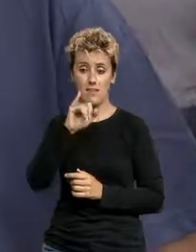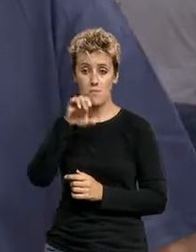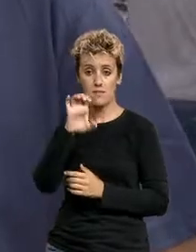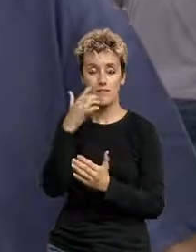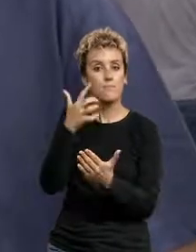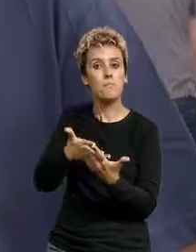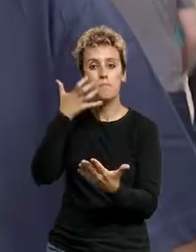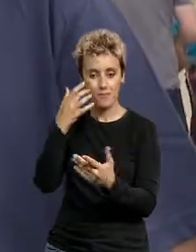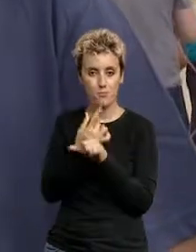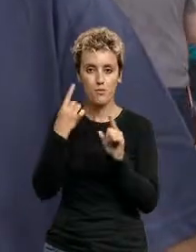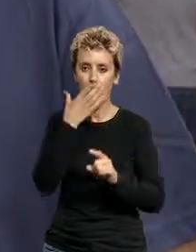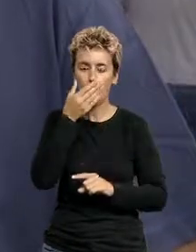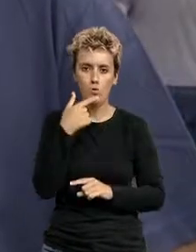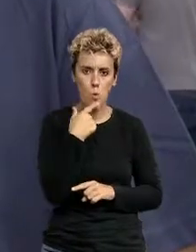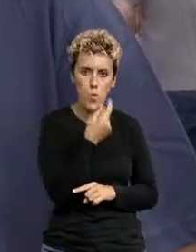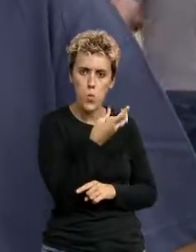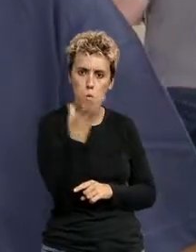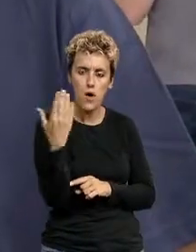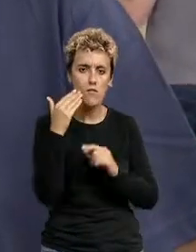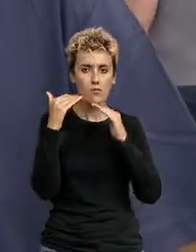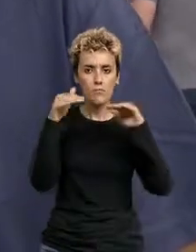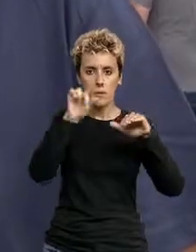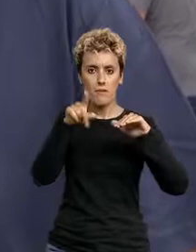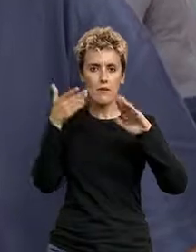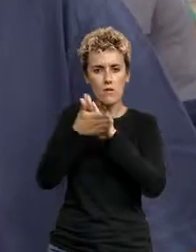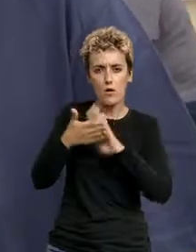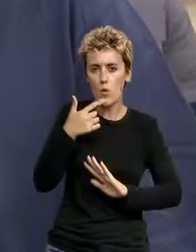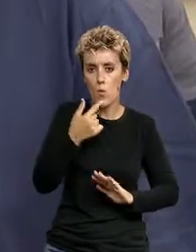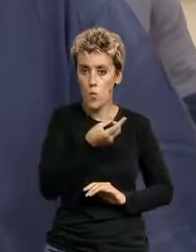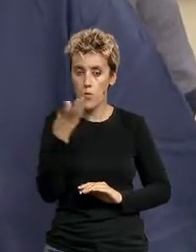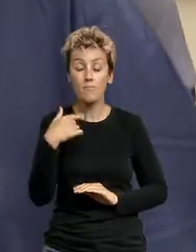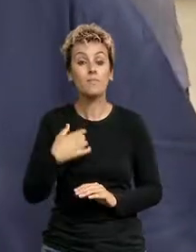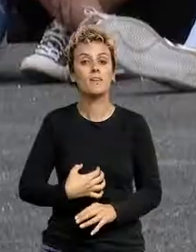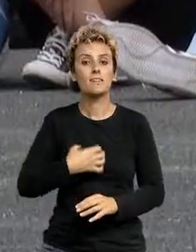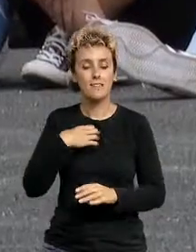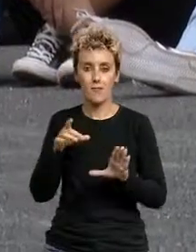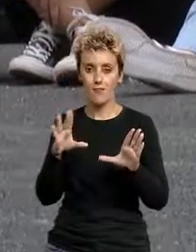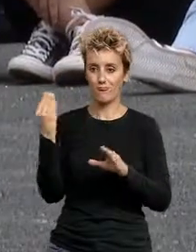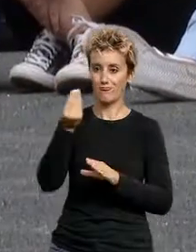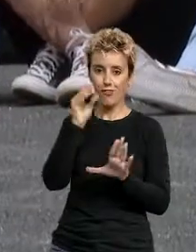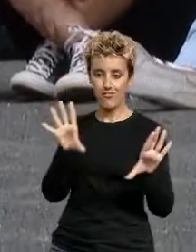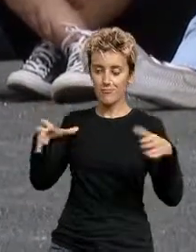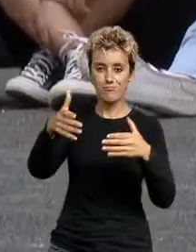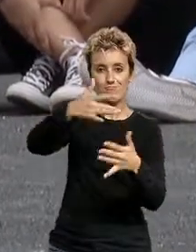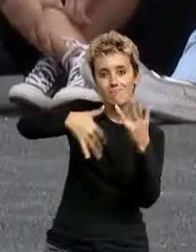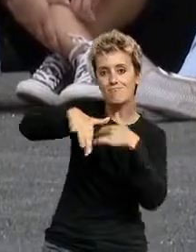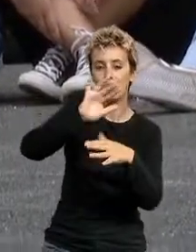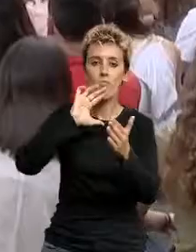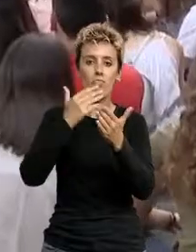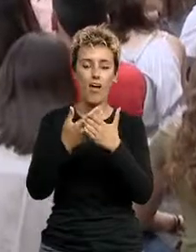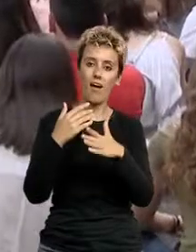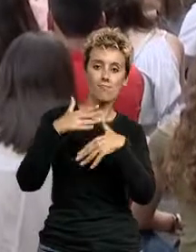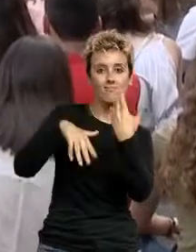pela quantidade de alunos que tivemos inscritos nas primeiras colocações. Acho que temos uma fornada de jovens que vem trazer uma dinâmica